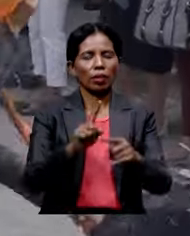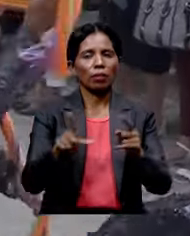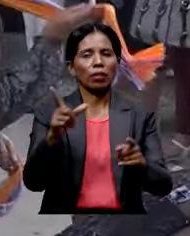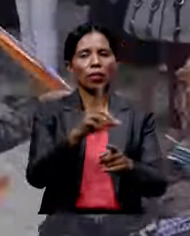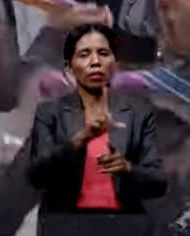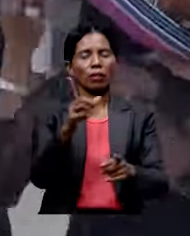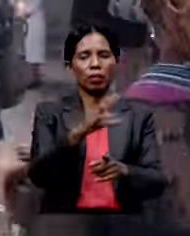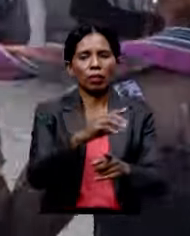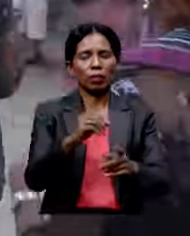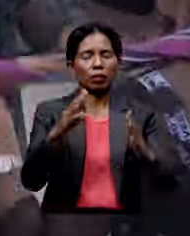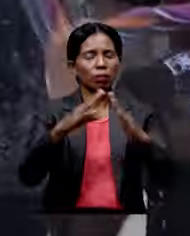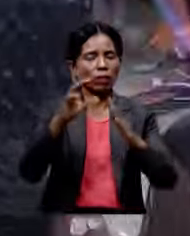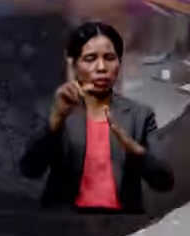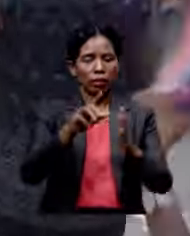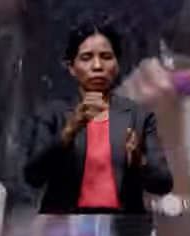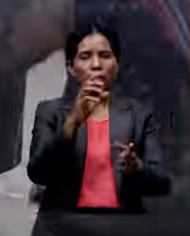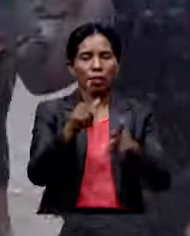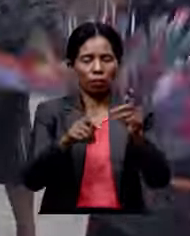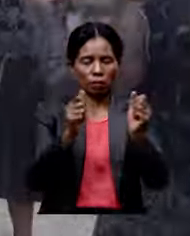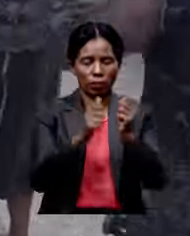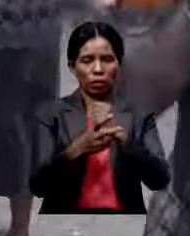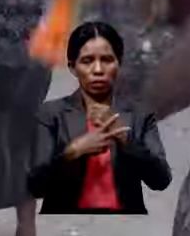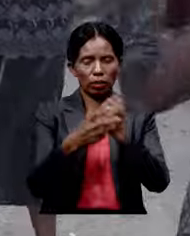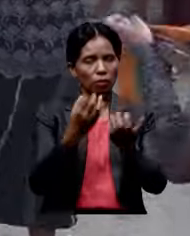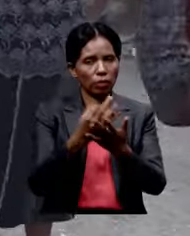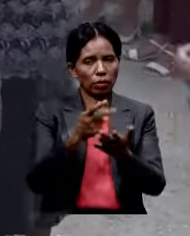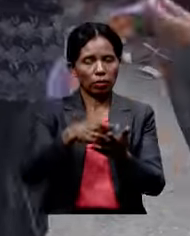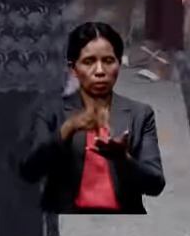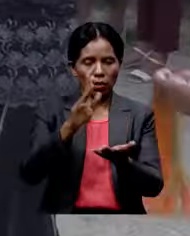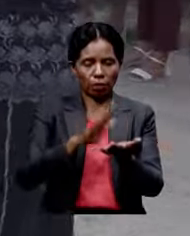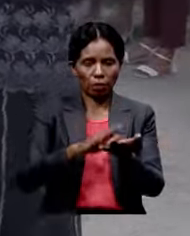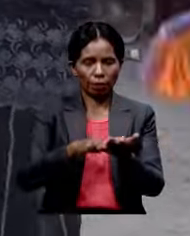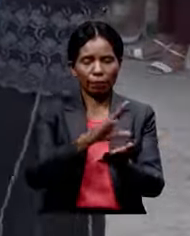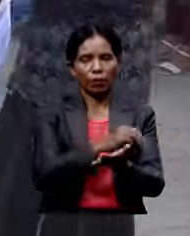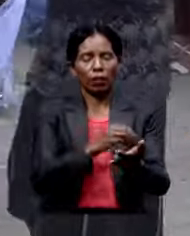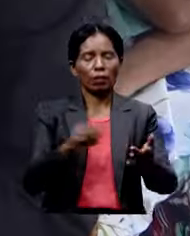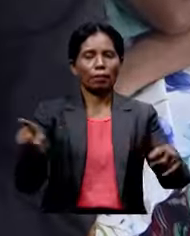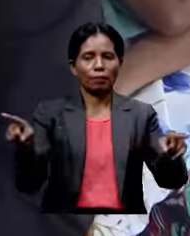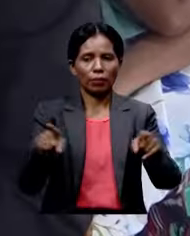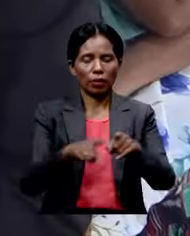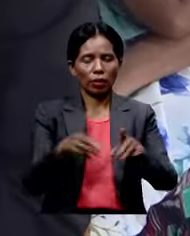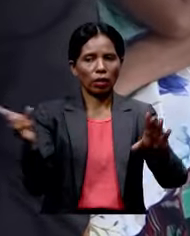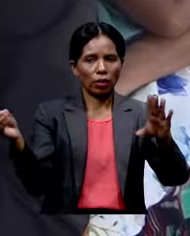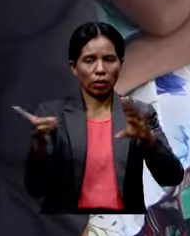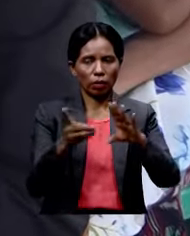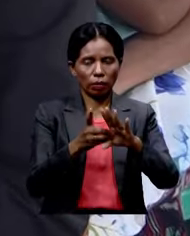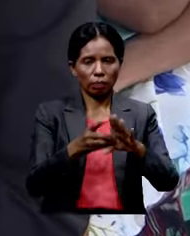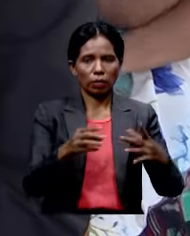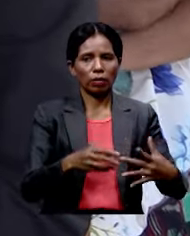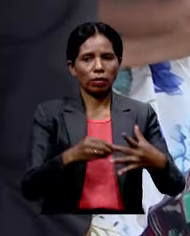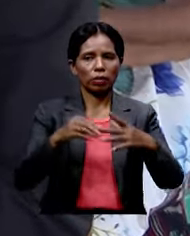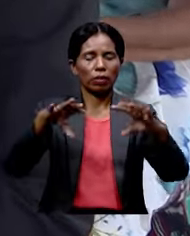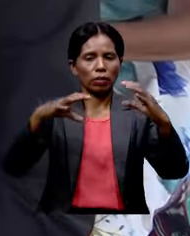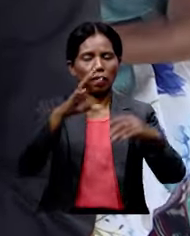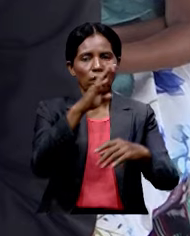nune população belerai osan investe baúan escola. Base legal ba Tarabandu makanesan, documento oficial, Constituição